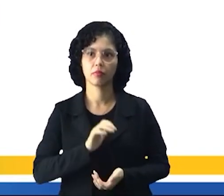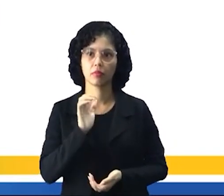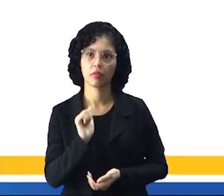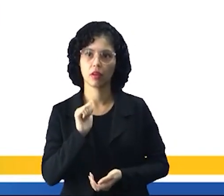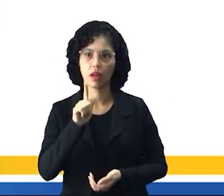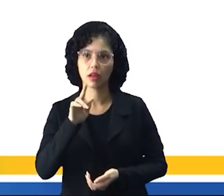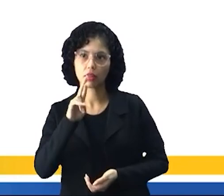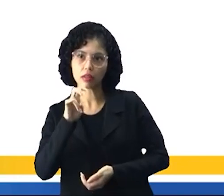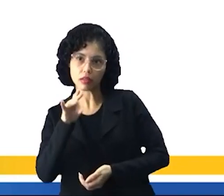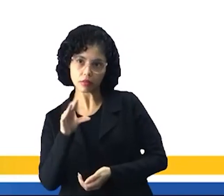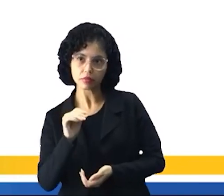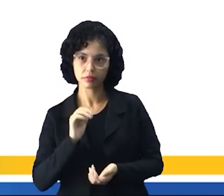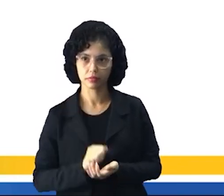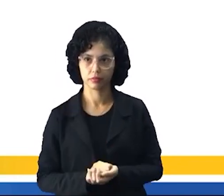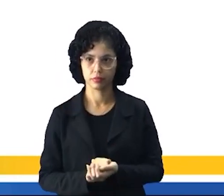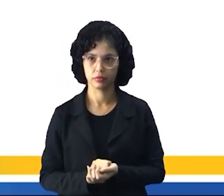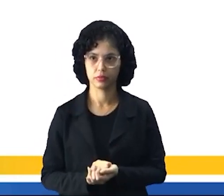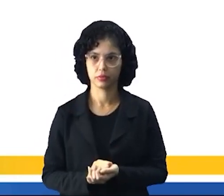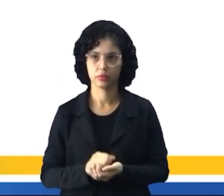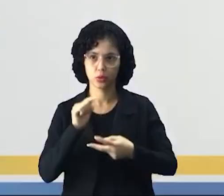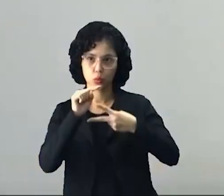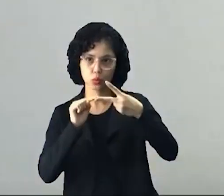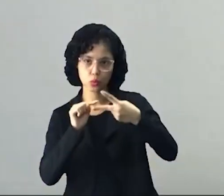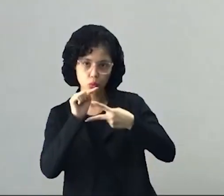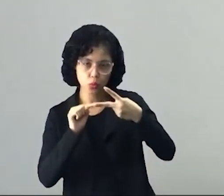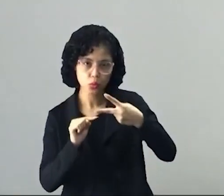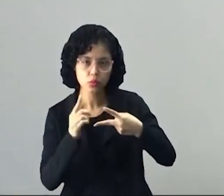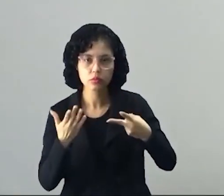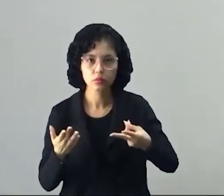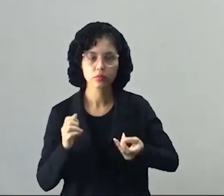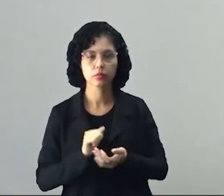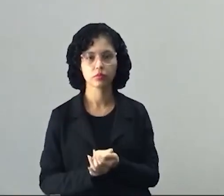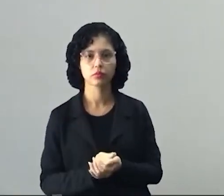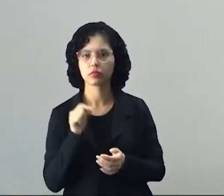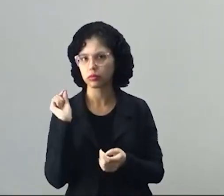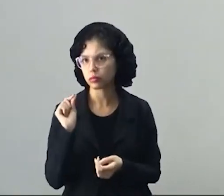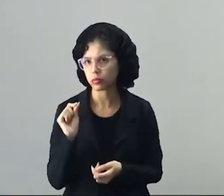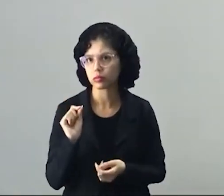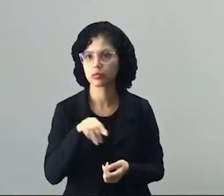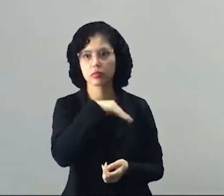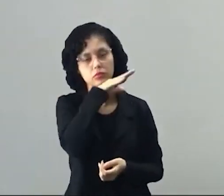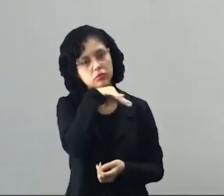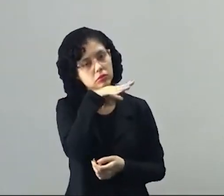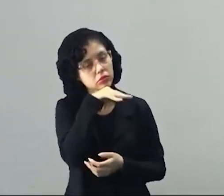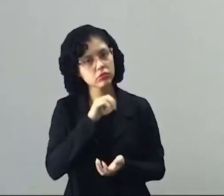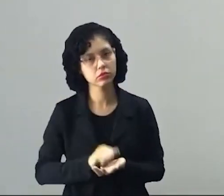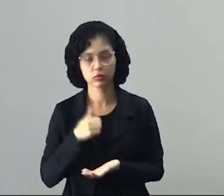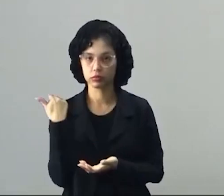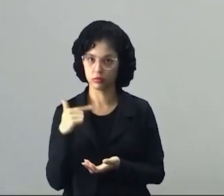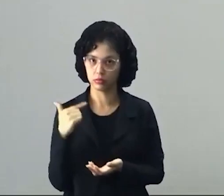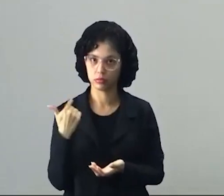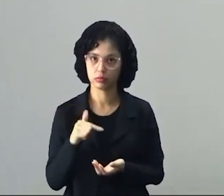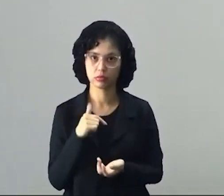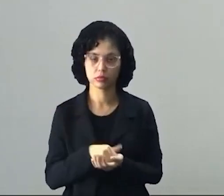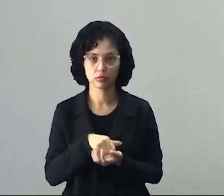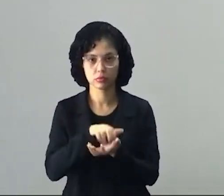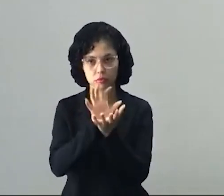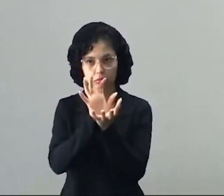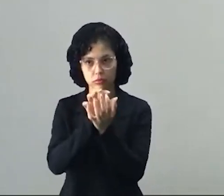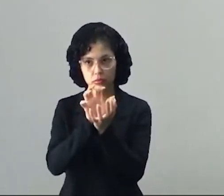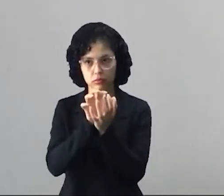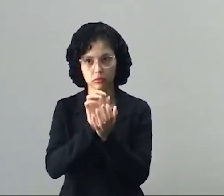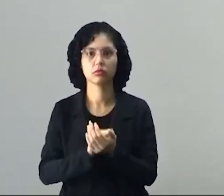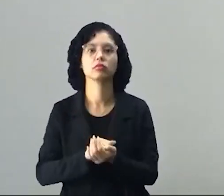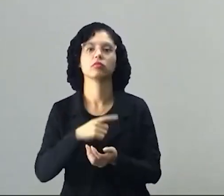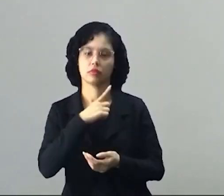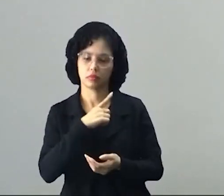agnatos e os gnostomatos. O que é isso, professor? A gente vai ter animais que não têm mandíbula e animais